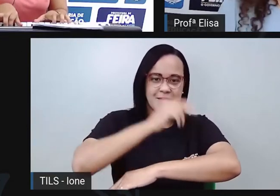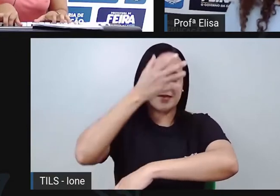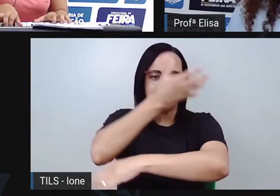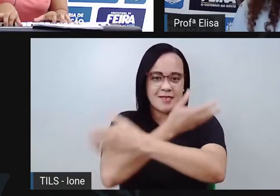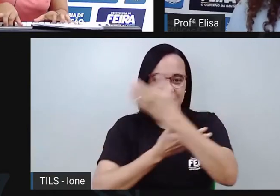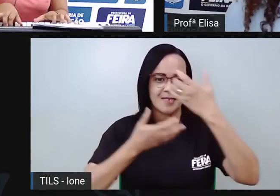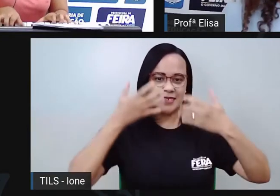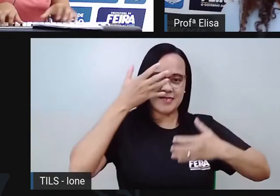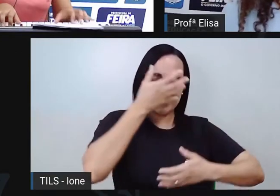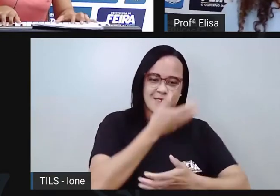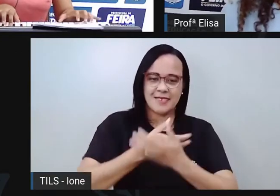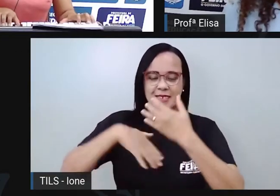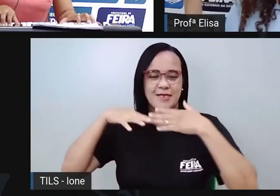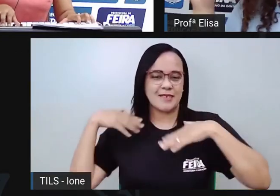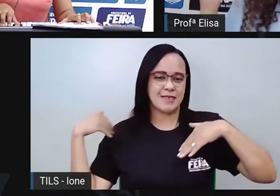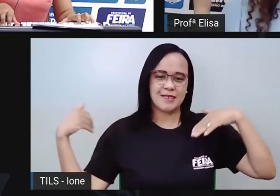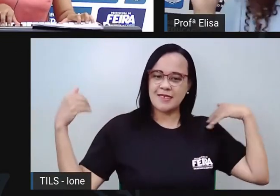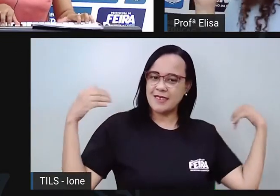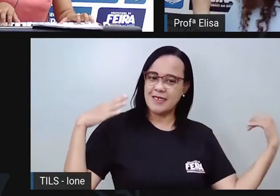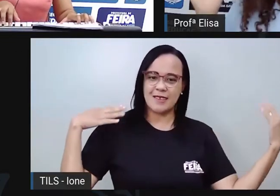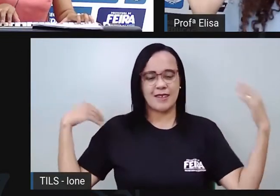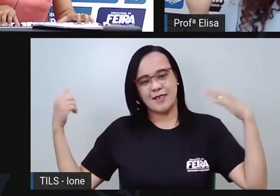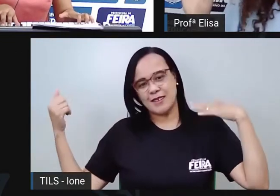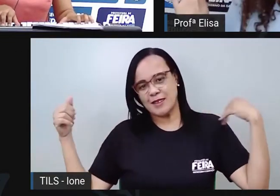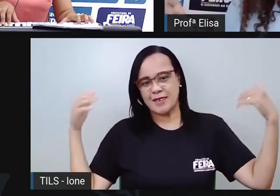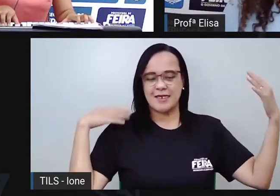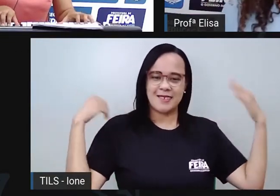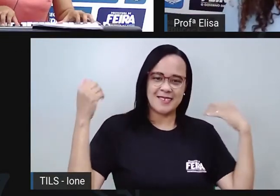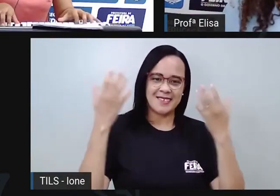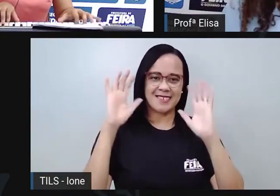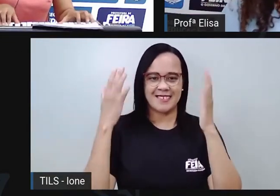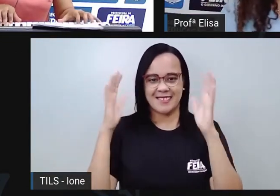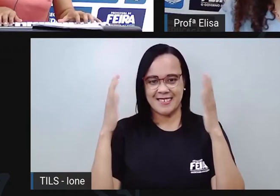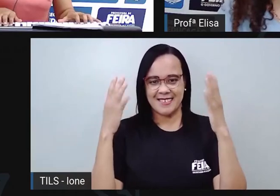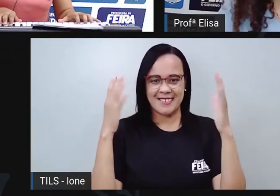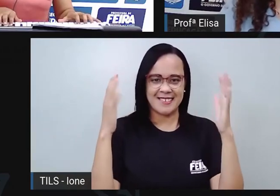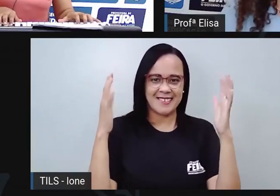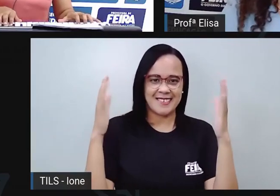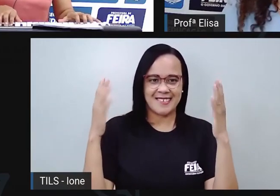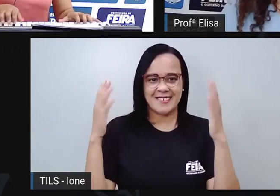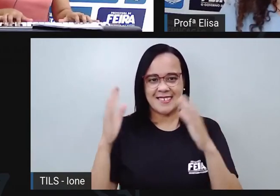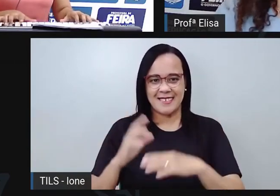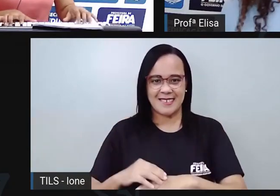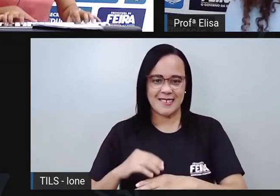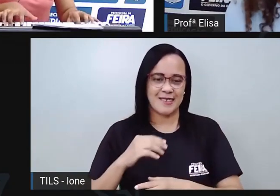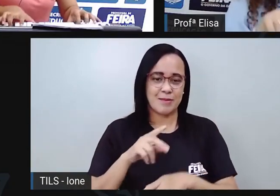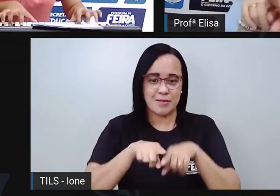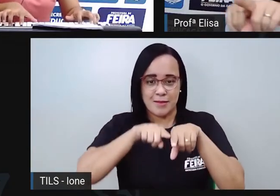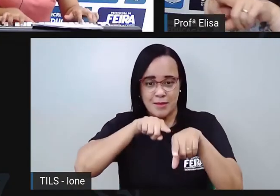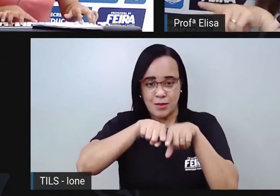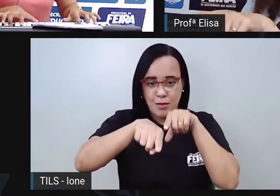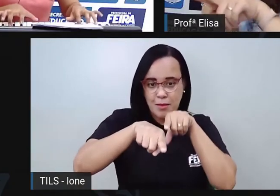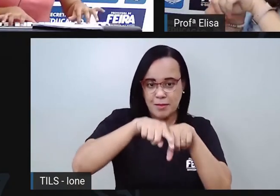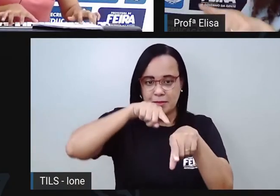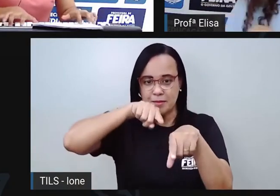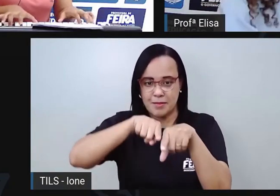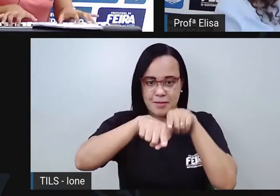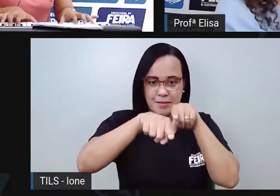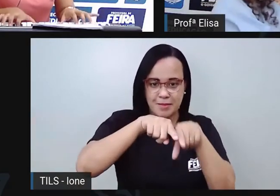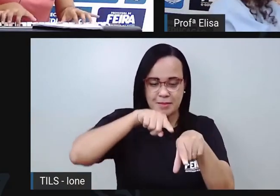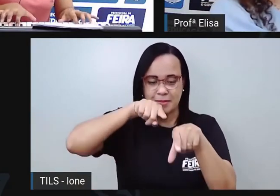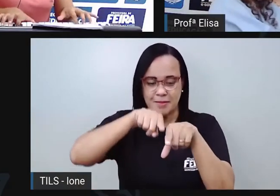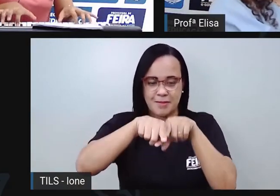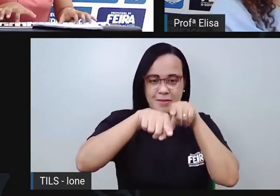ele canta para a partir laiá laiá eles pegar uma perda da perna